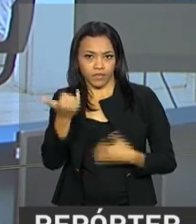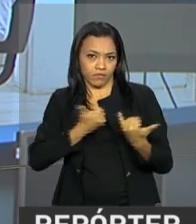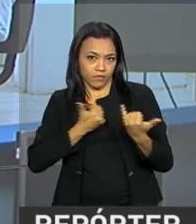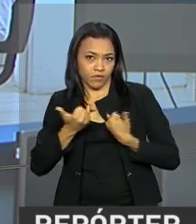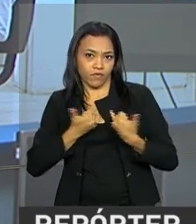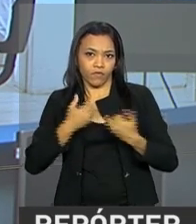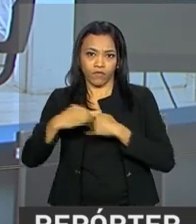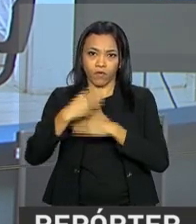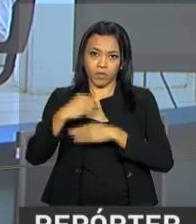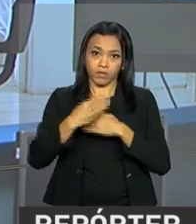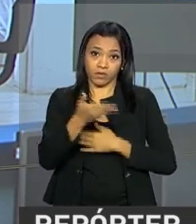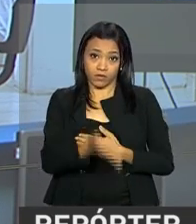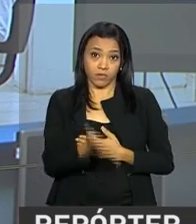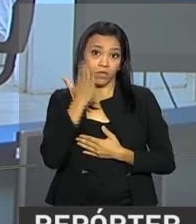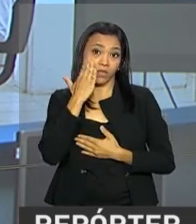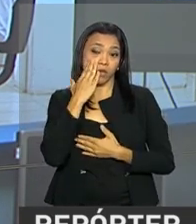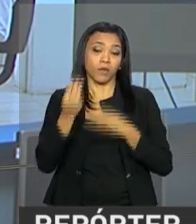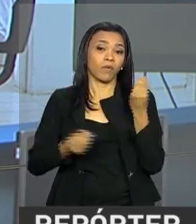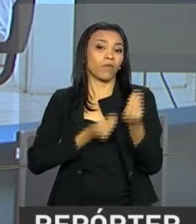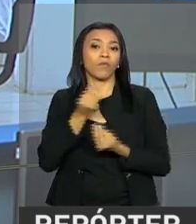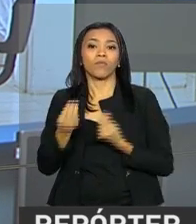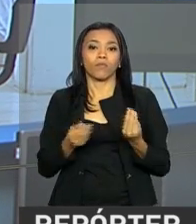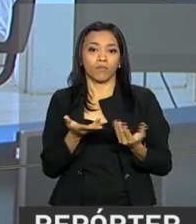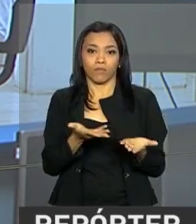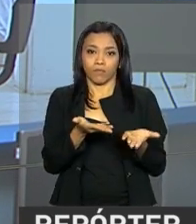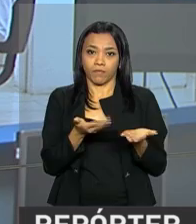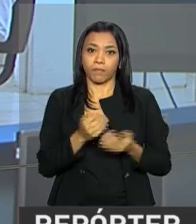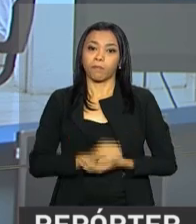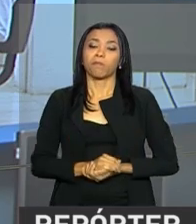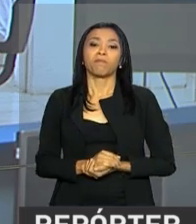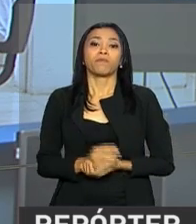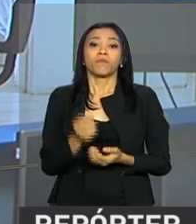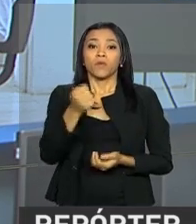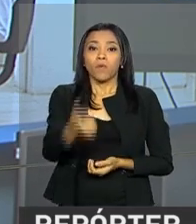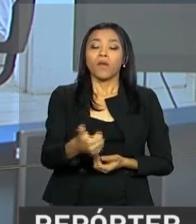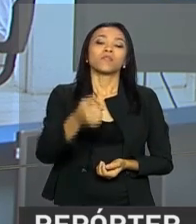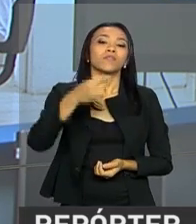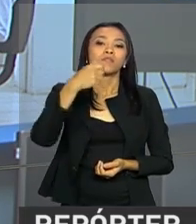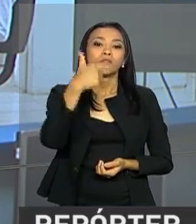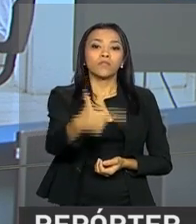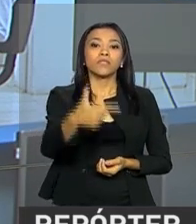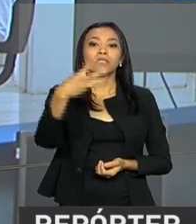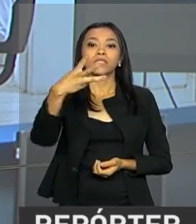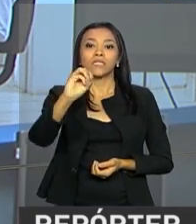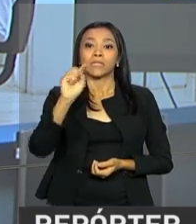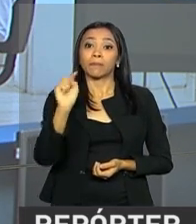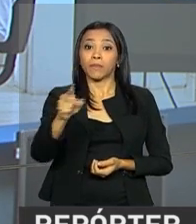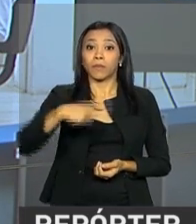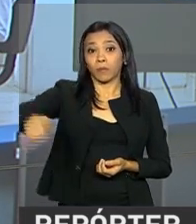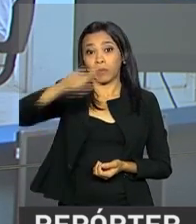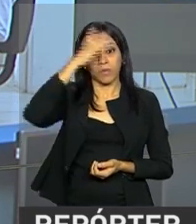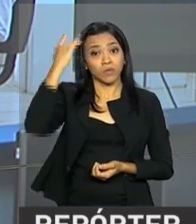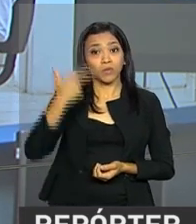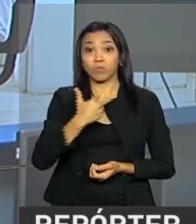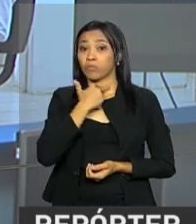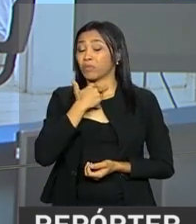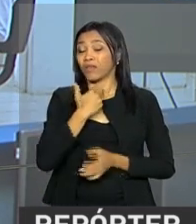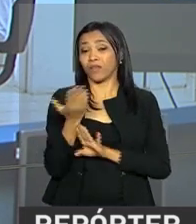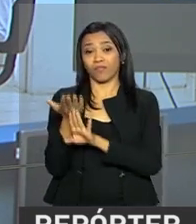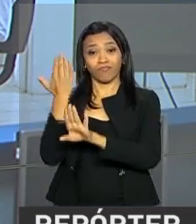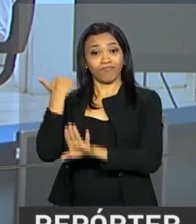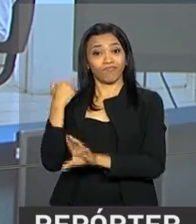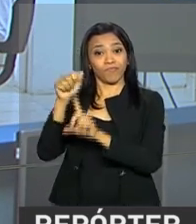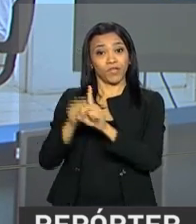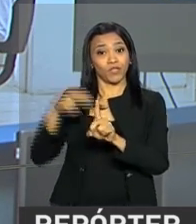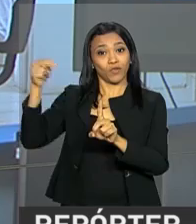enem.inep.gov.br barra participante quase 230 mil pessoas não puderam fazer o exame no início de novembro